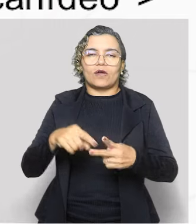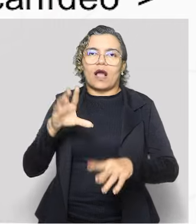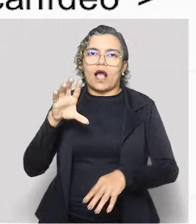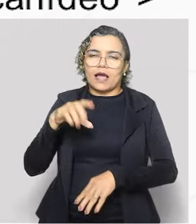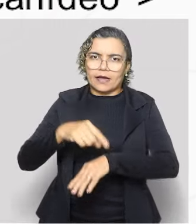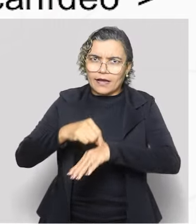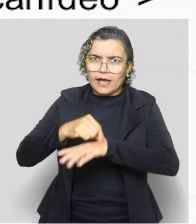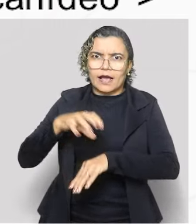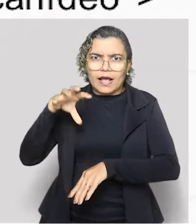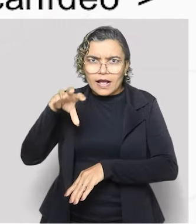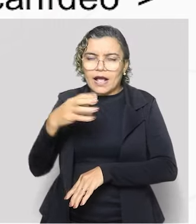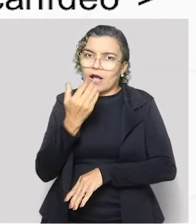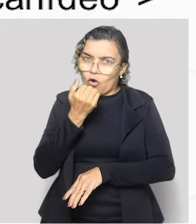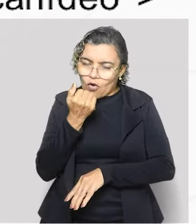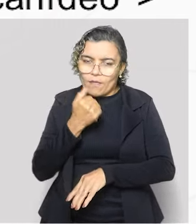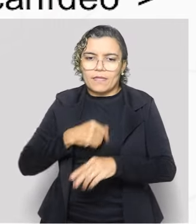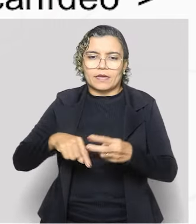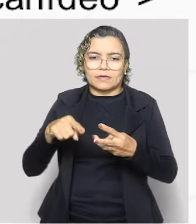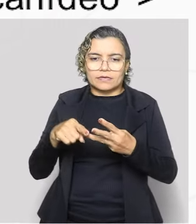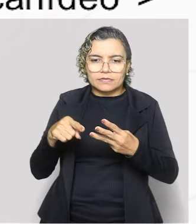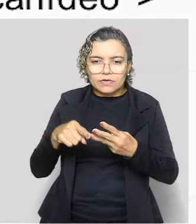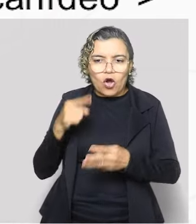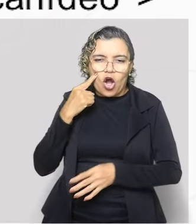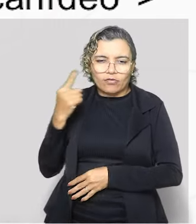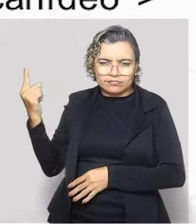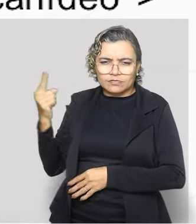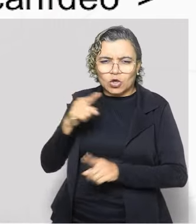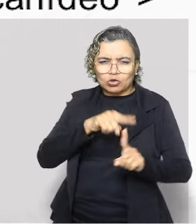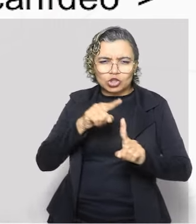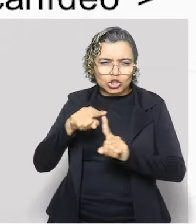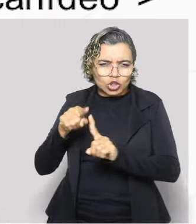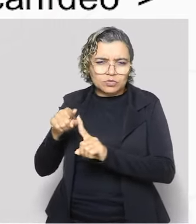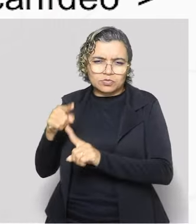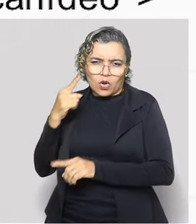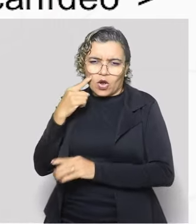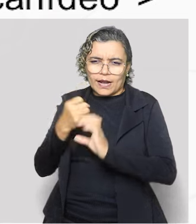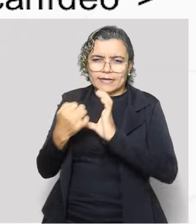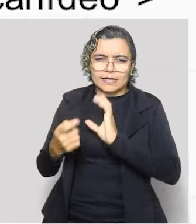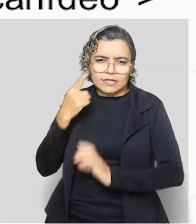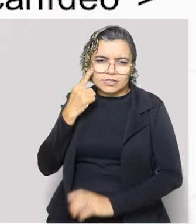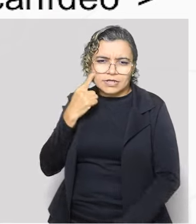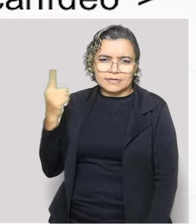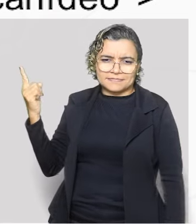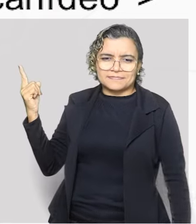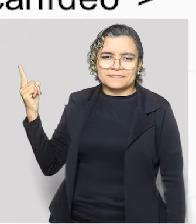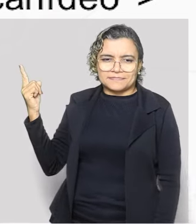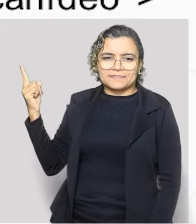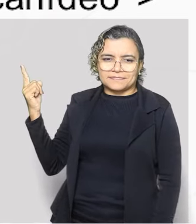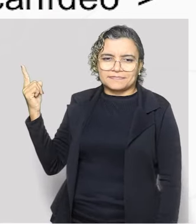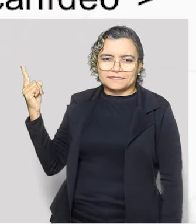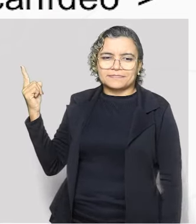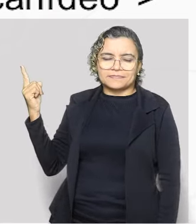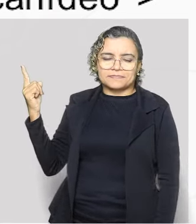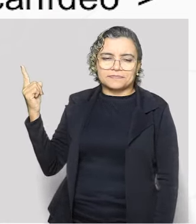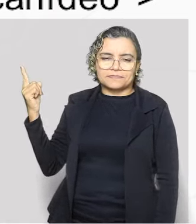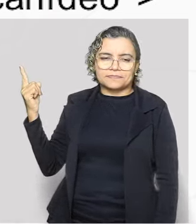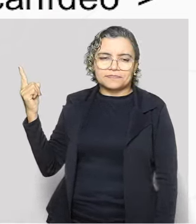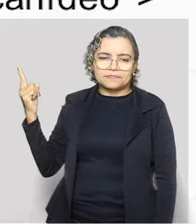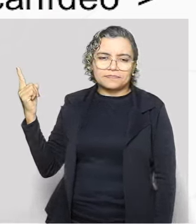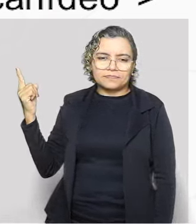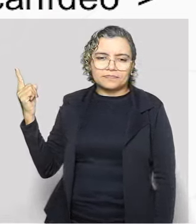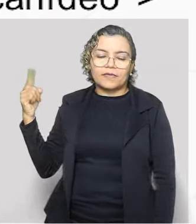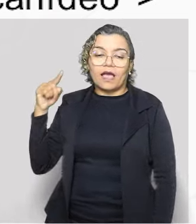ele é canídeo né Ele é um crisos E aí depois a gente tem uma outra palavra ali também em latim tá tá que